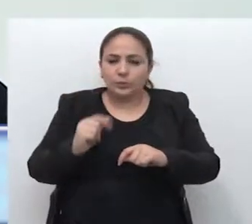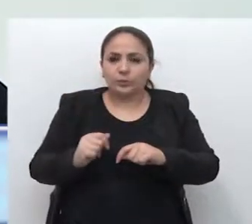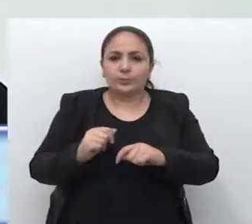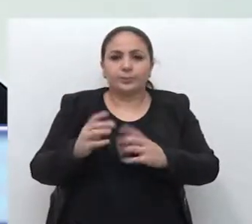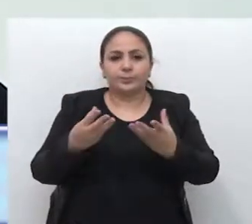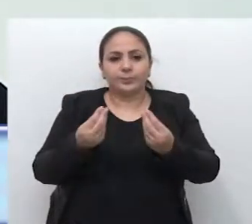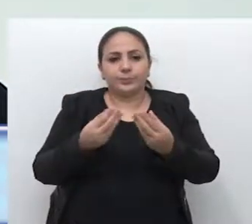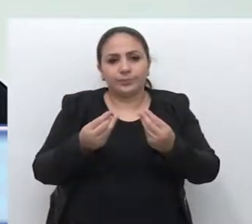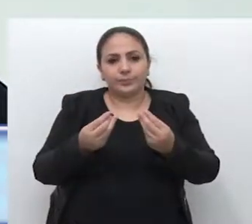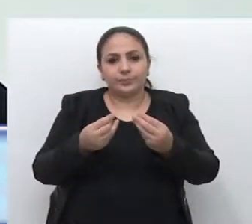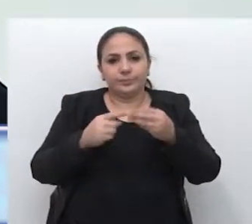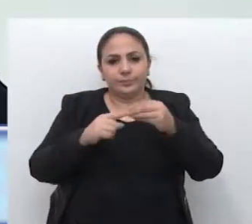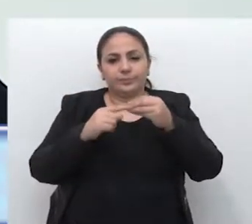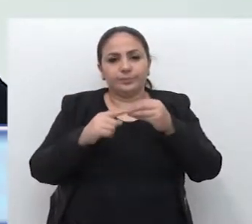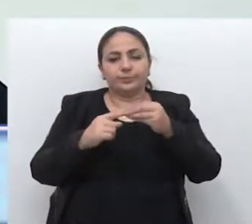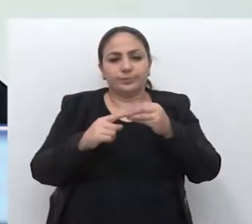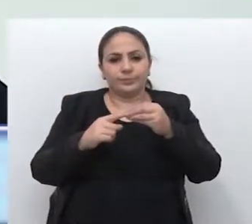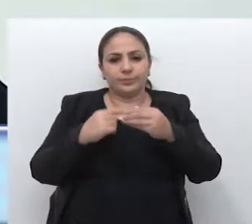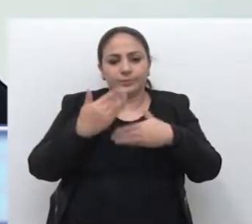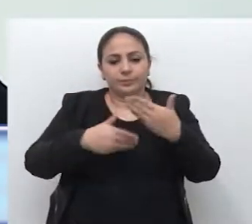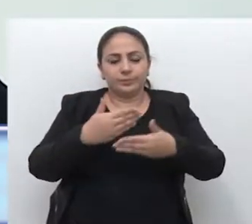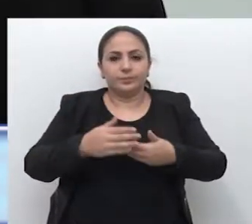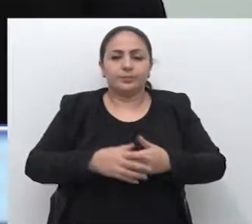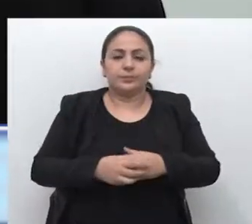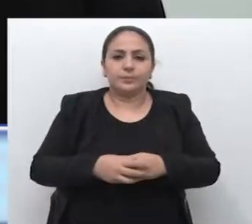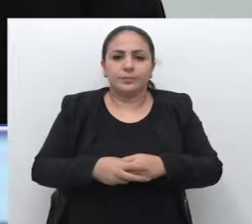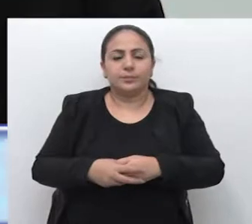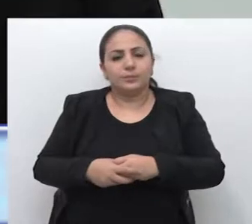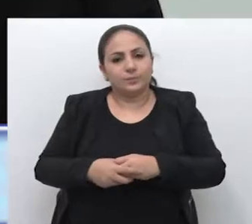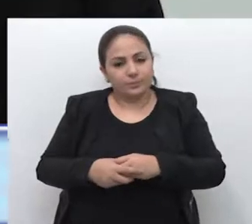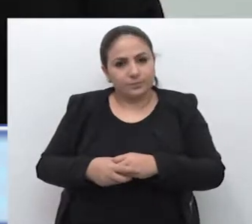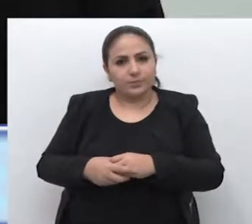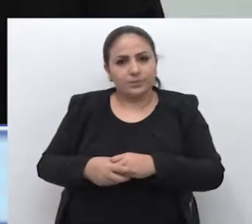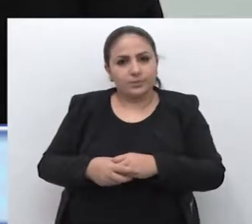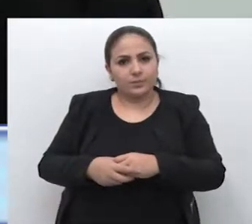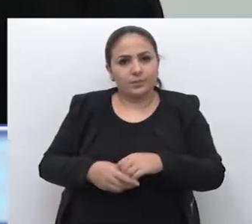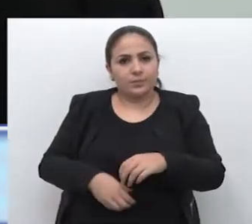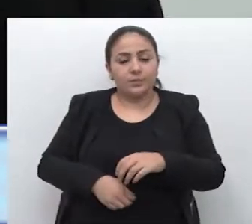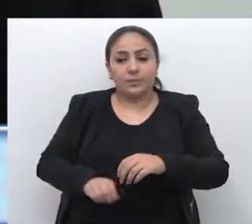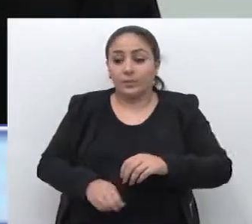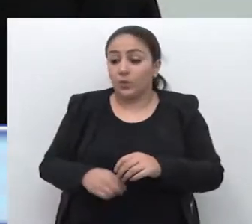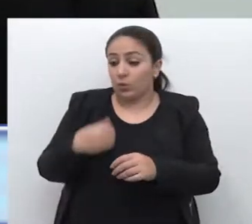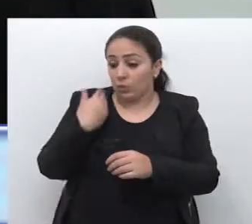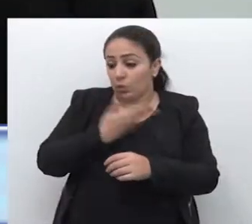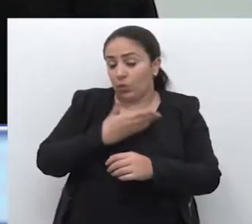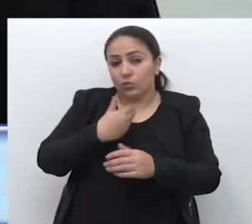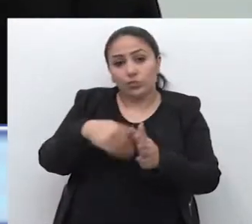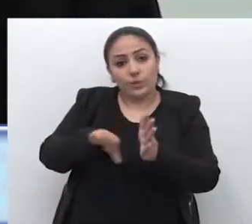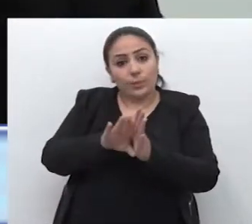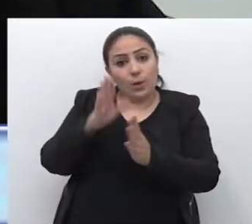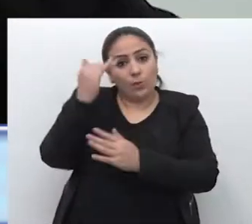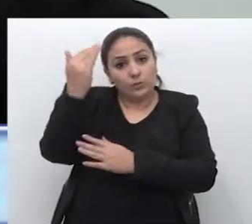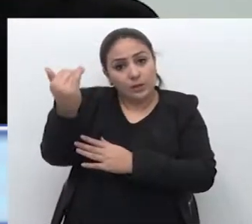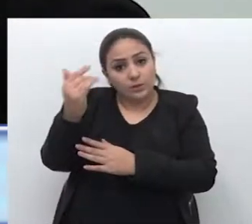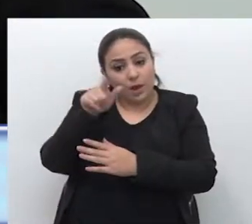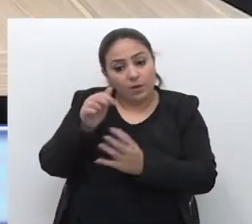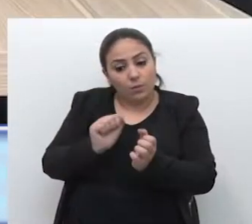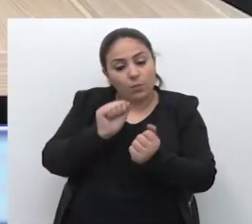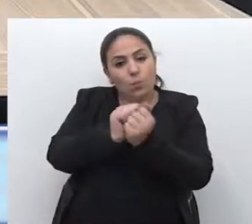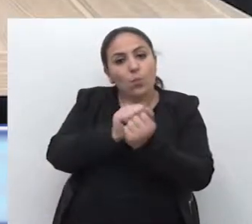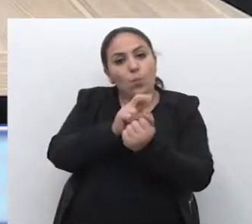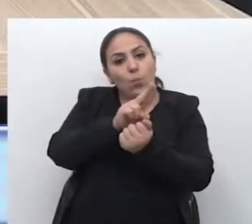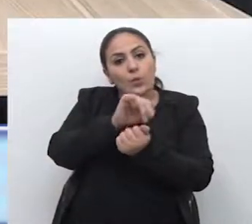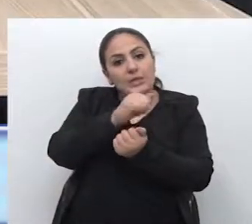ser um grande propulsor, né, do desenvolvimento. Nós chegamos ao sucesso, que foi a